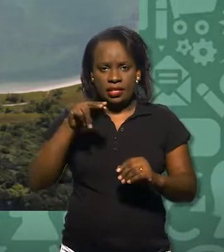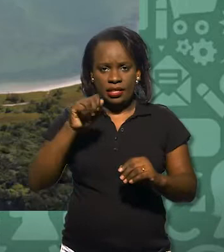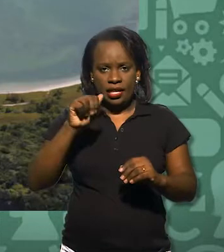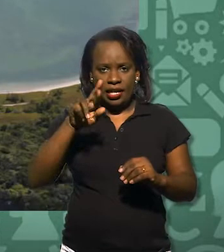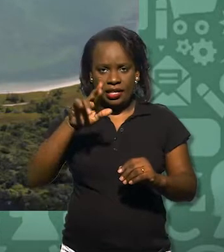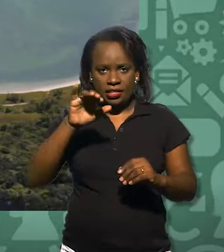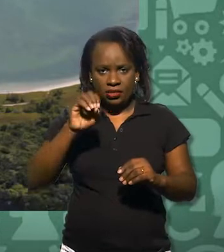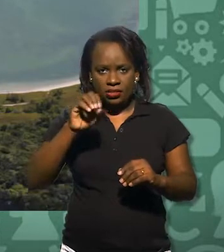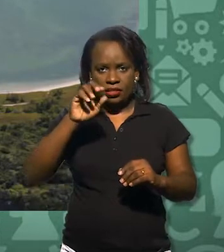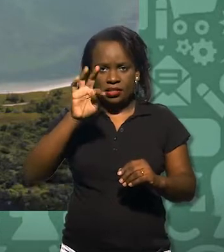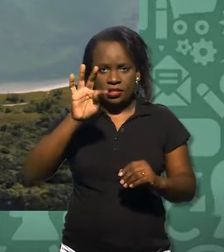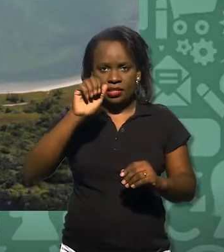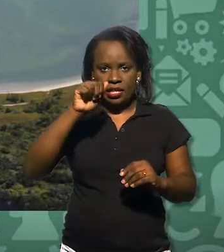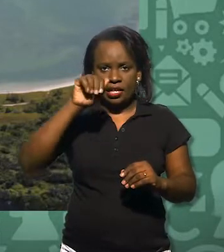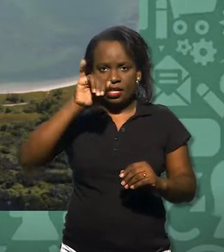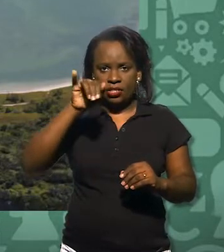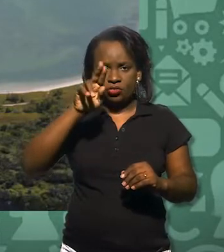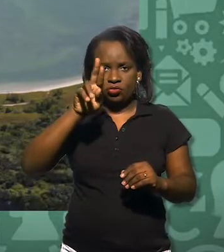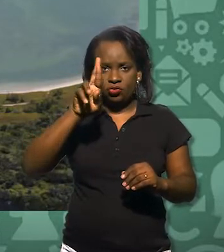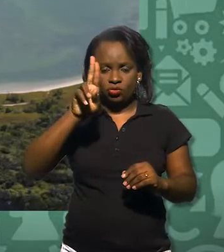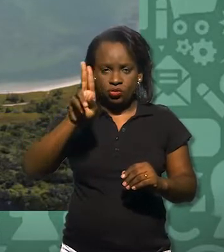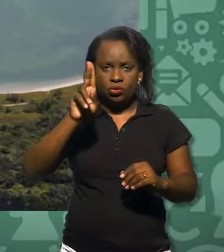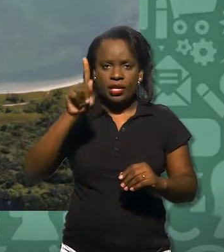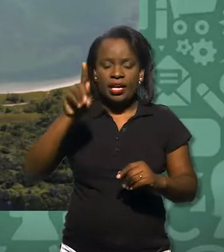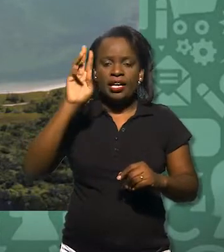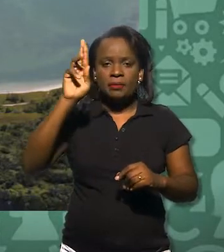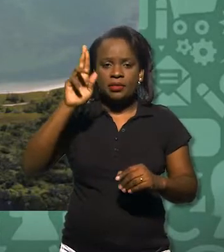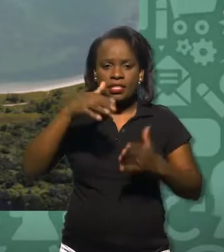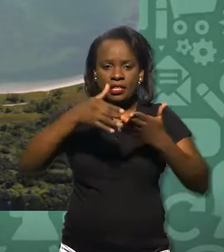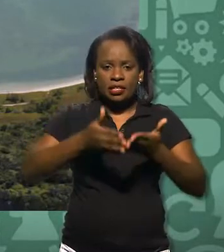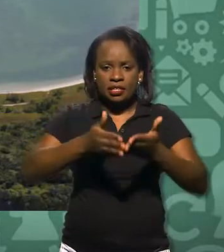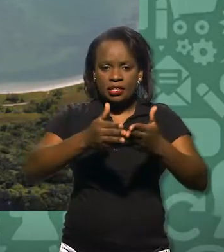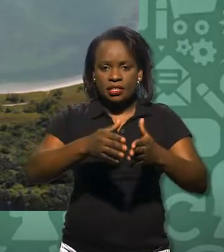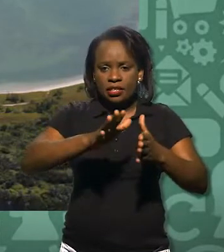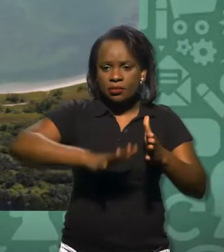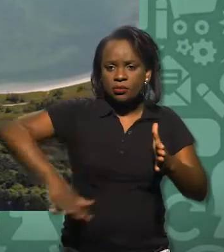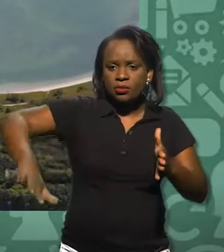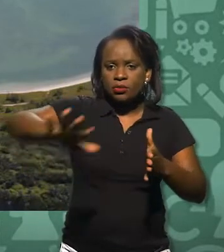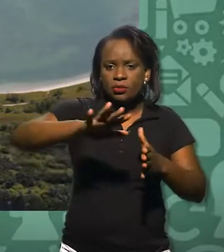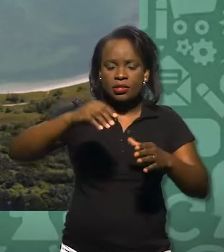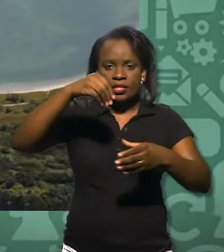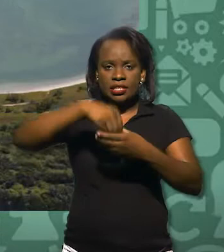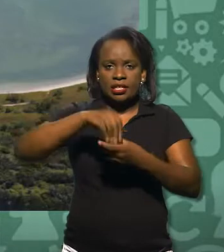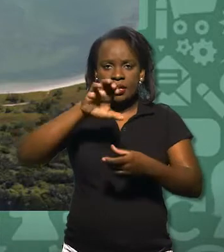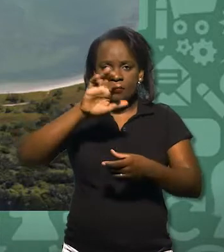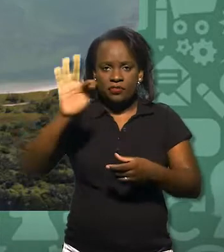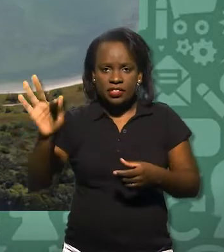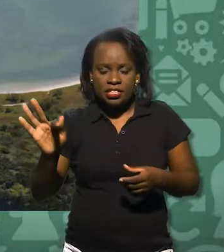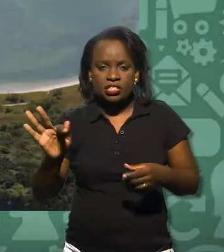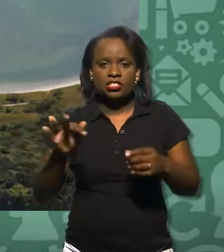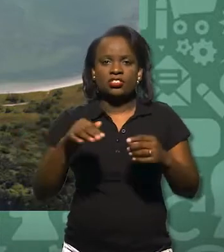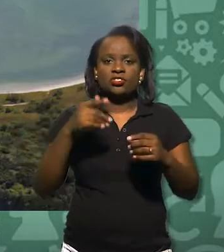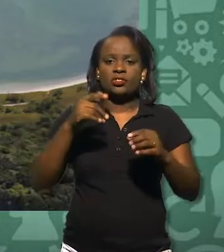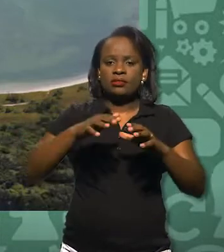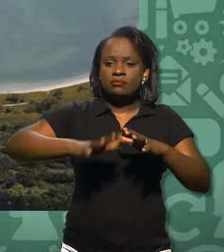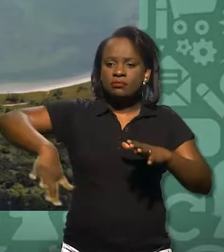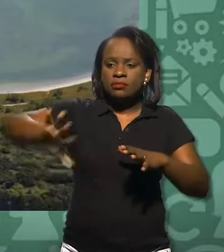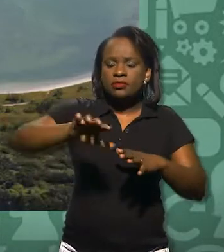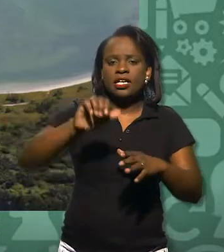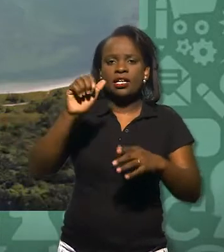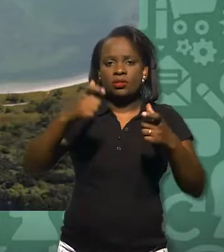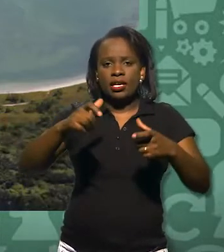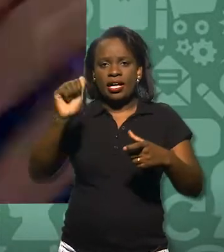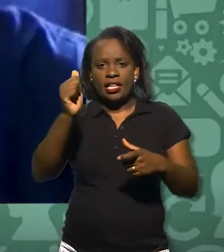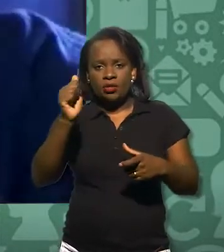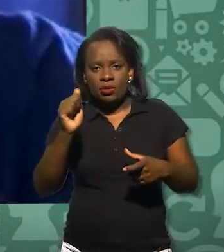é o carregador que passa por dentro aqui de Cabo Frio, que abastece a Laguna de